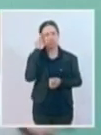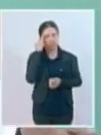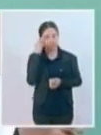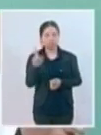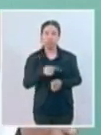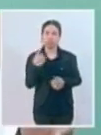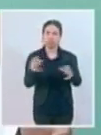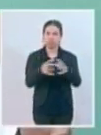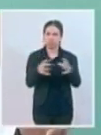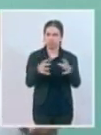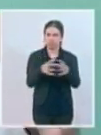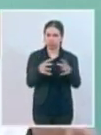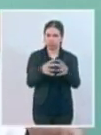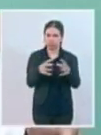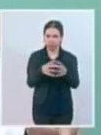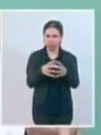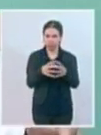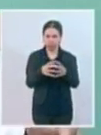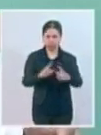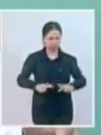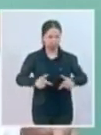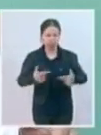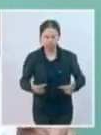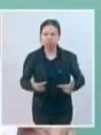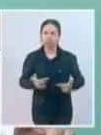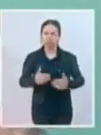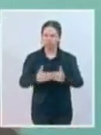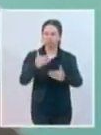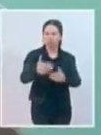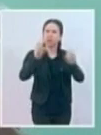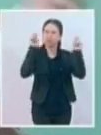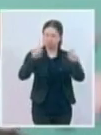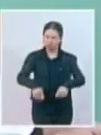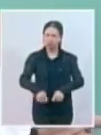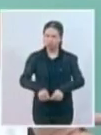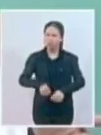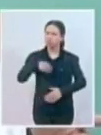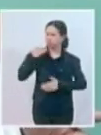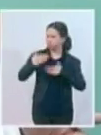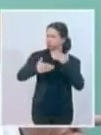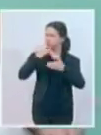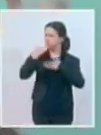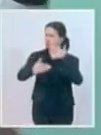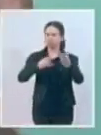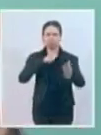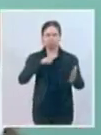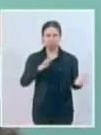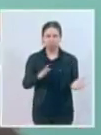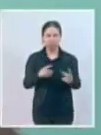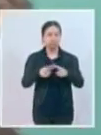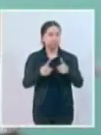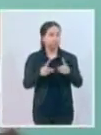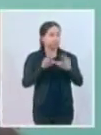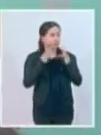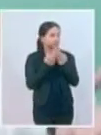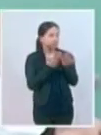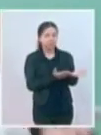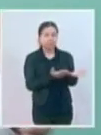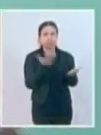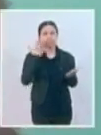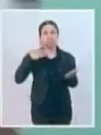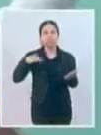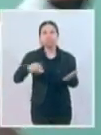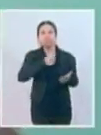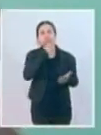uma comunidade promissora. Sim. Uma comunidade em constante crescimento. Porém, nossas famílias, nossas crianças,